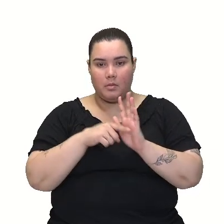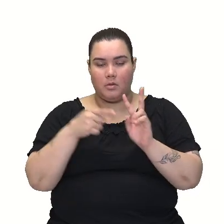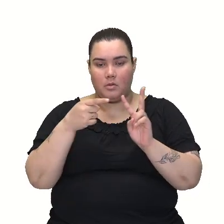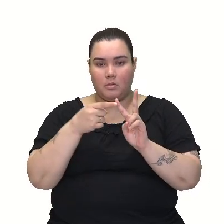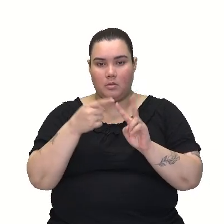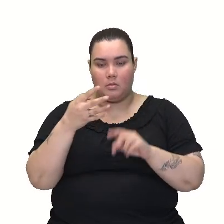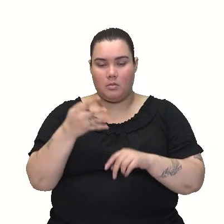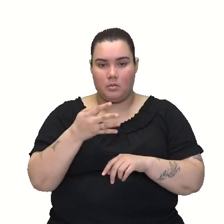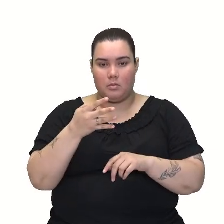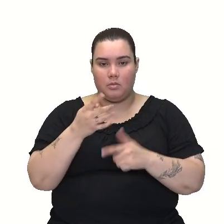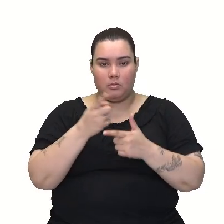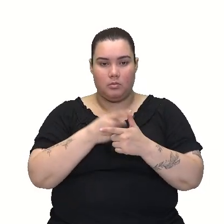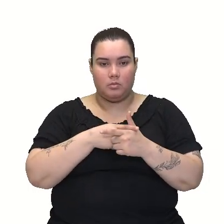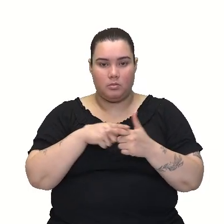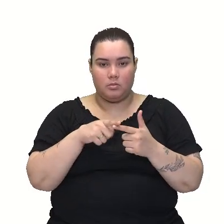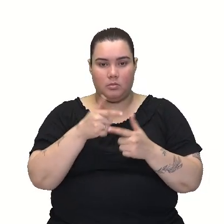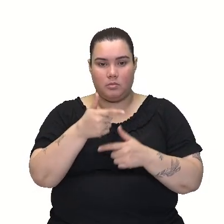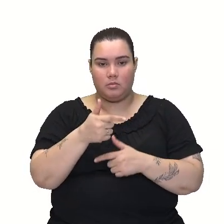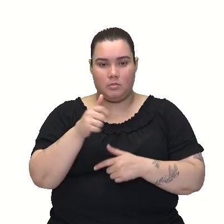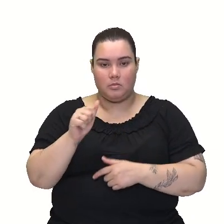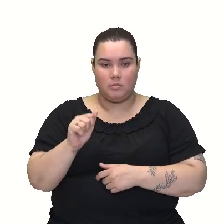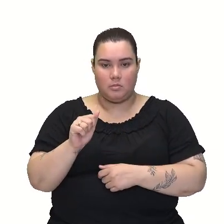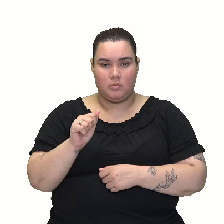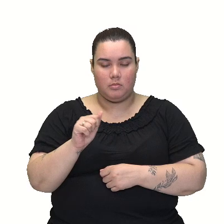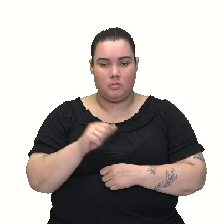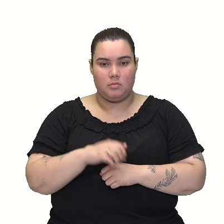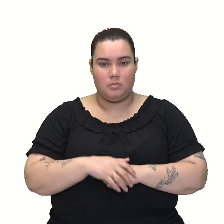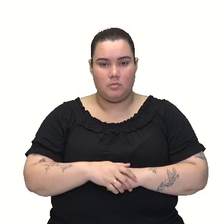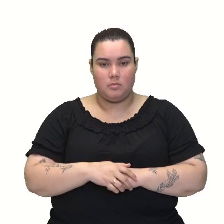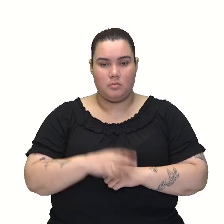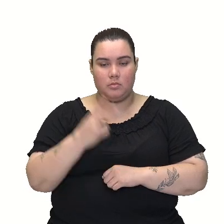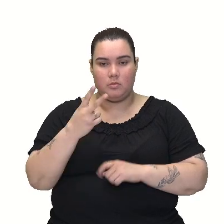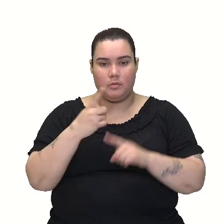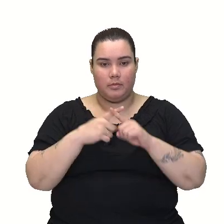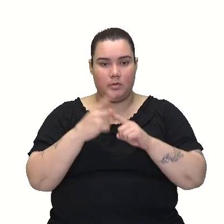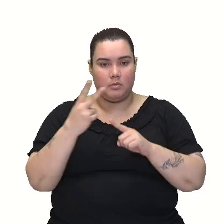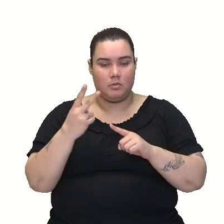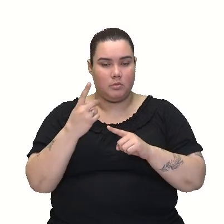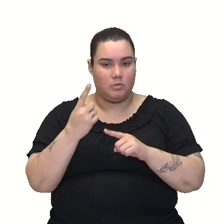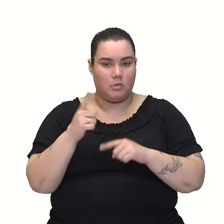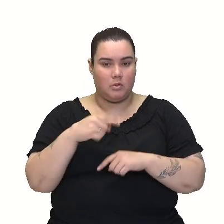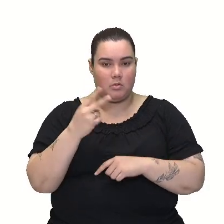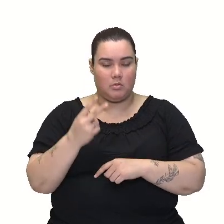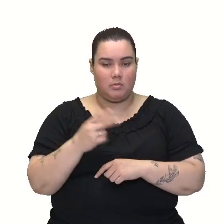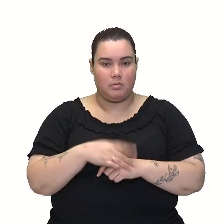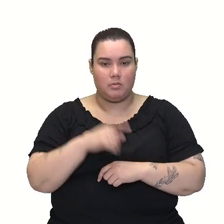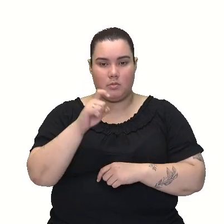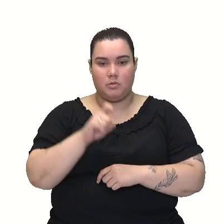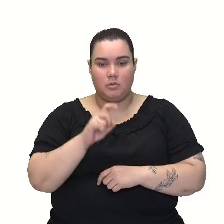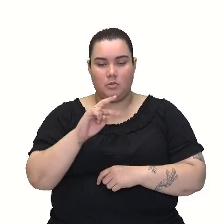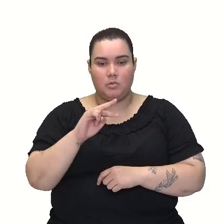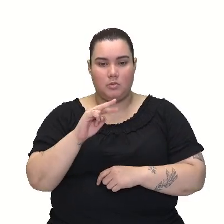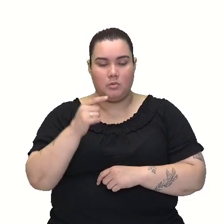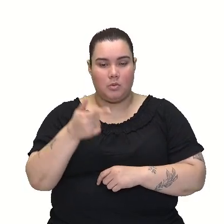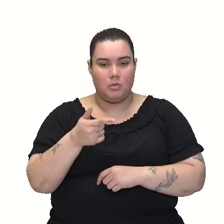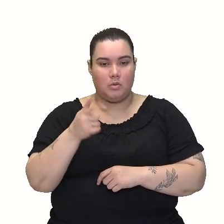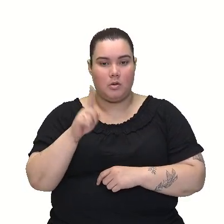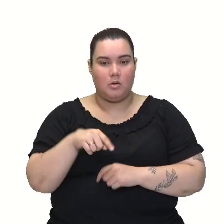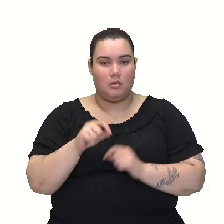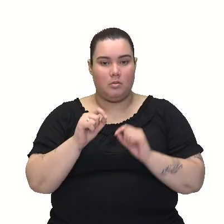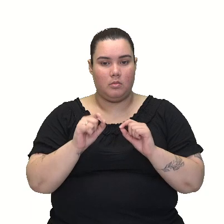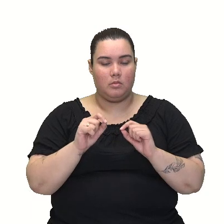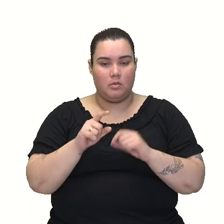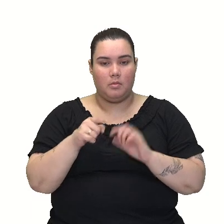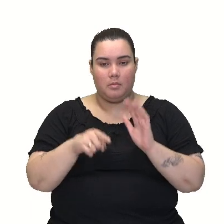4 sobre 2a, 2 vezes 1 é 2, então x2 aqui vai ser igual a